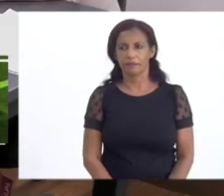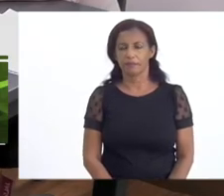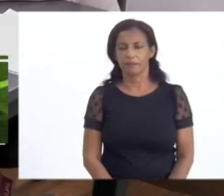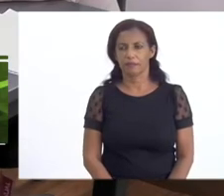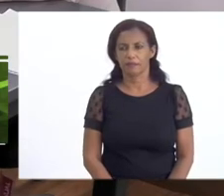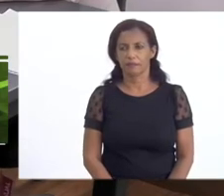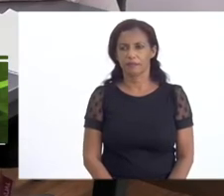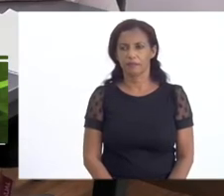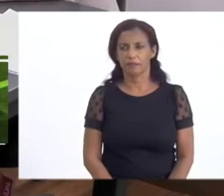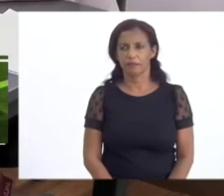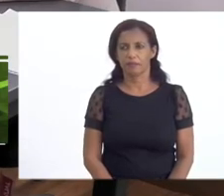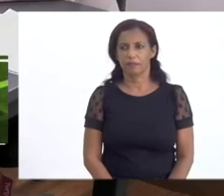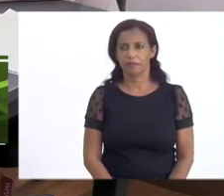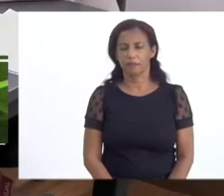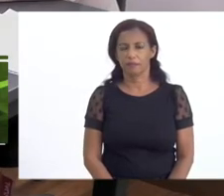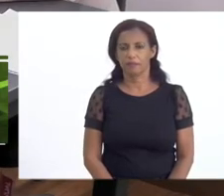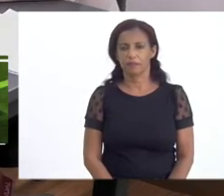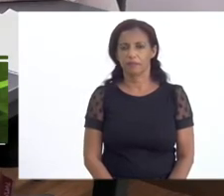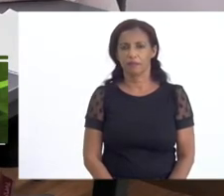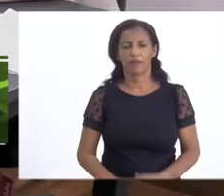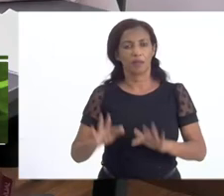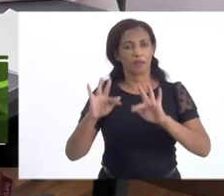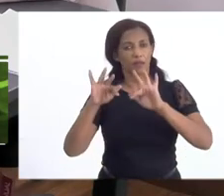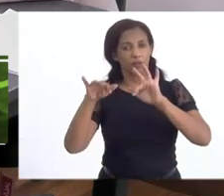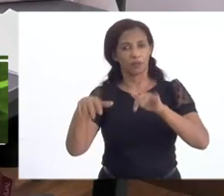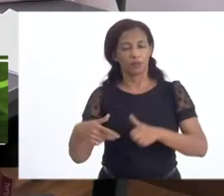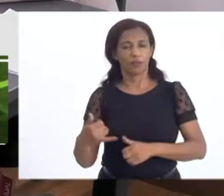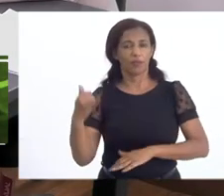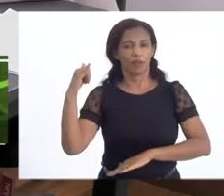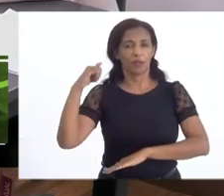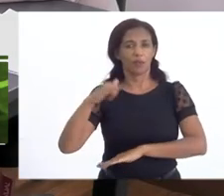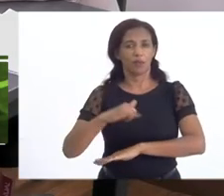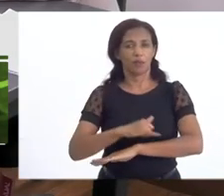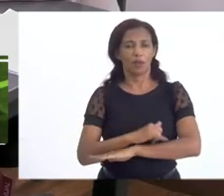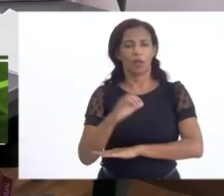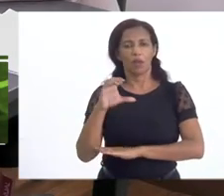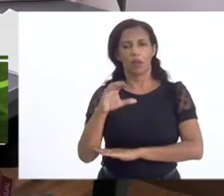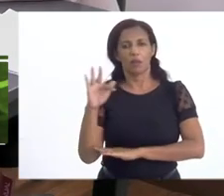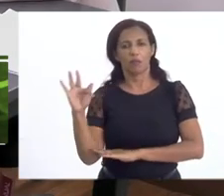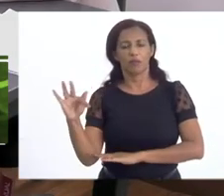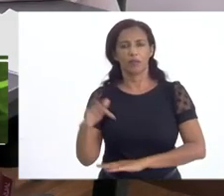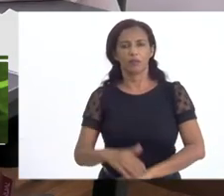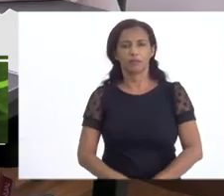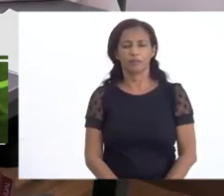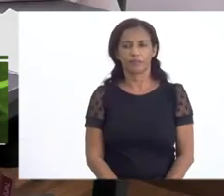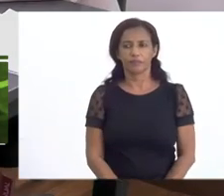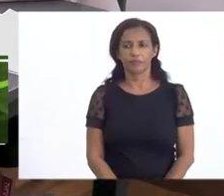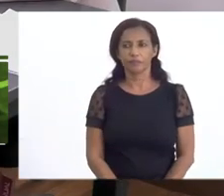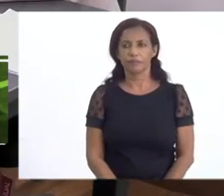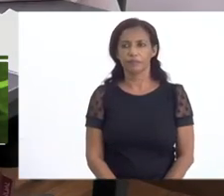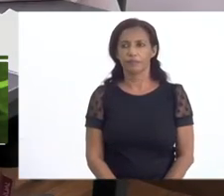Já saiu. Considerações finais ao Aeroporto Internacional de Cabo Frio.